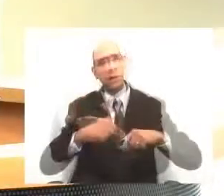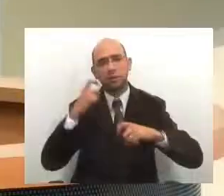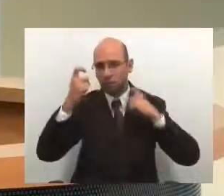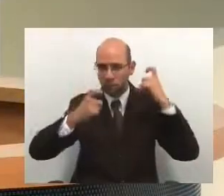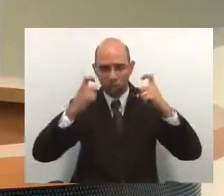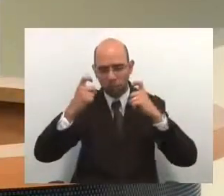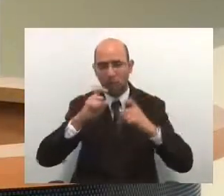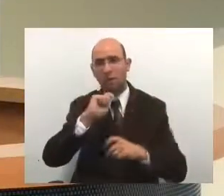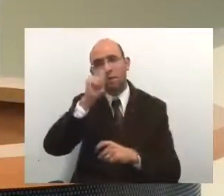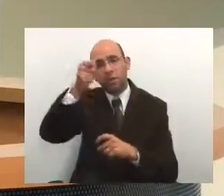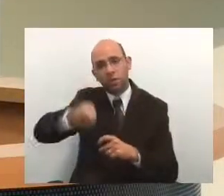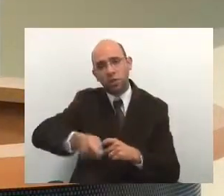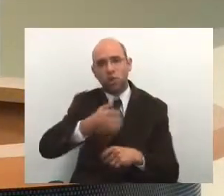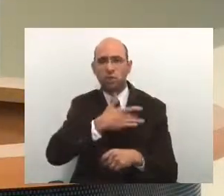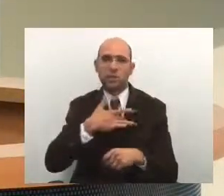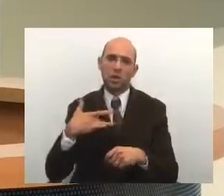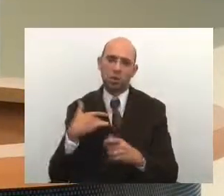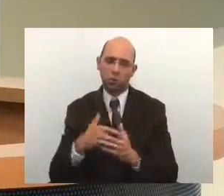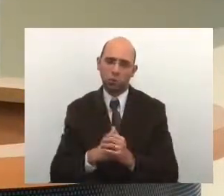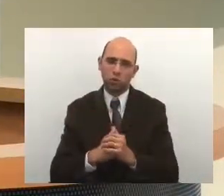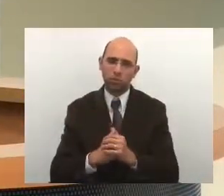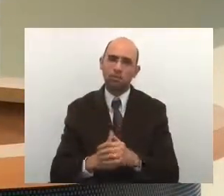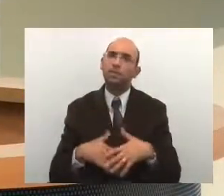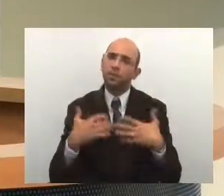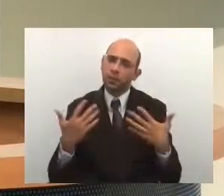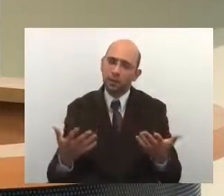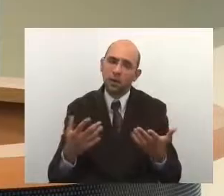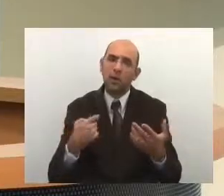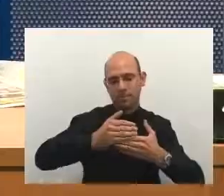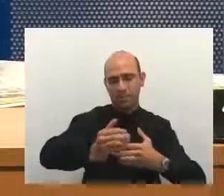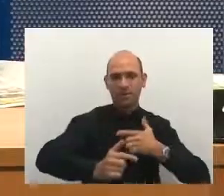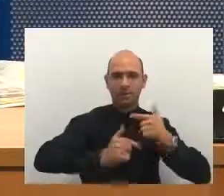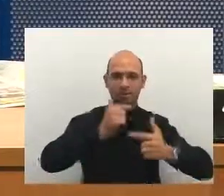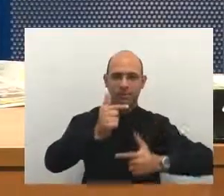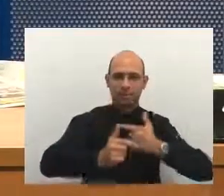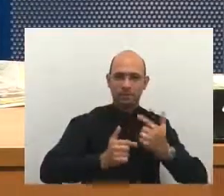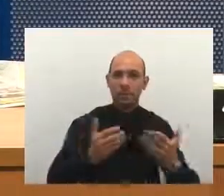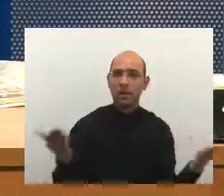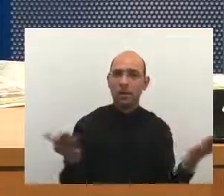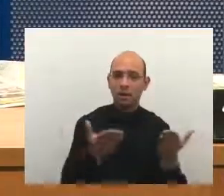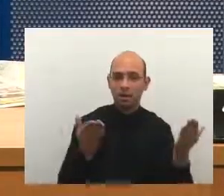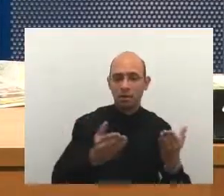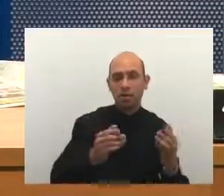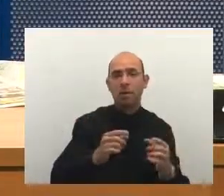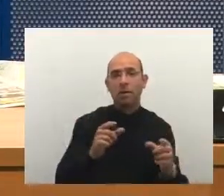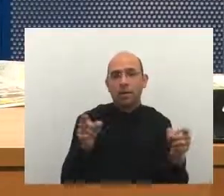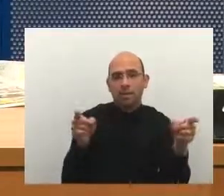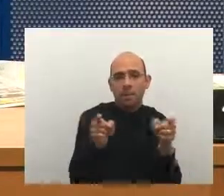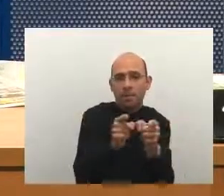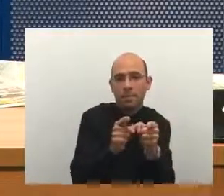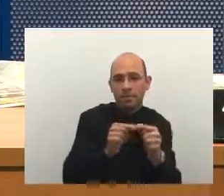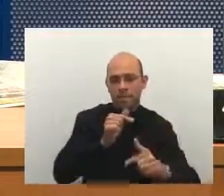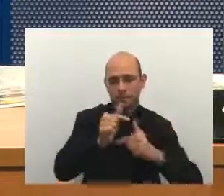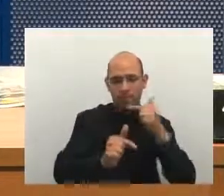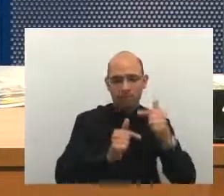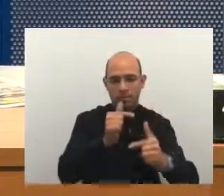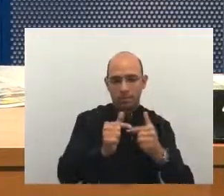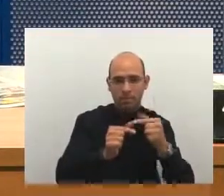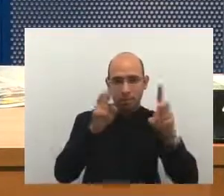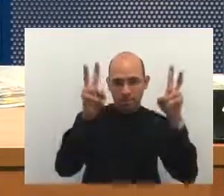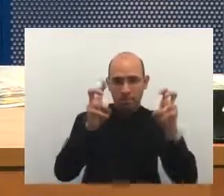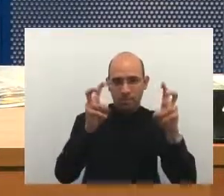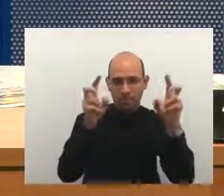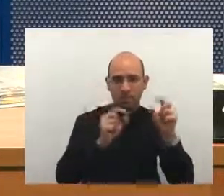feito. Então, particularmente, voto pela derrubada do veto. Na quinta-feira, a sessão contou com a deliberação de todos